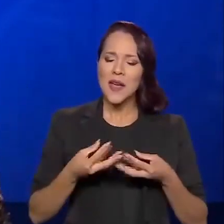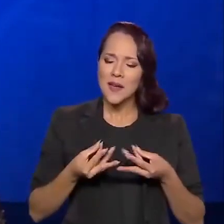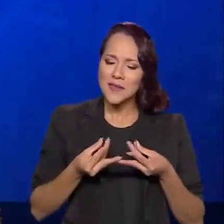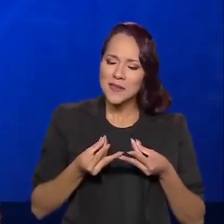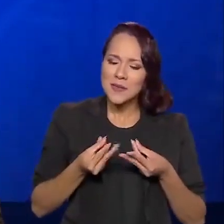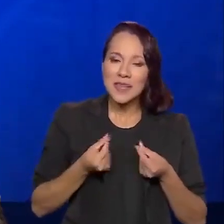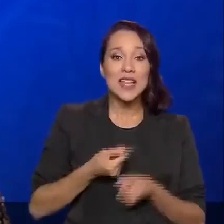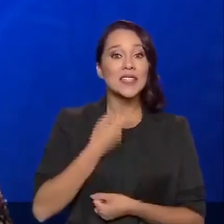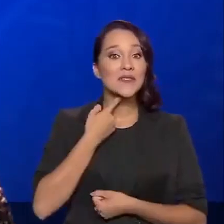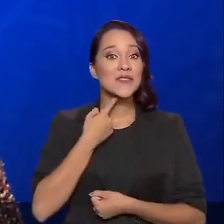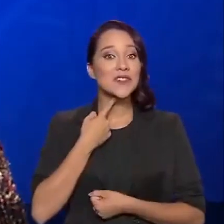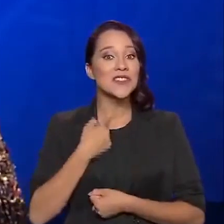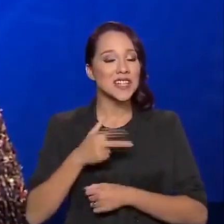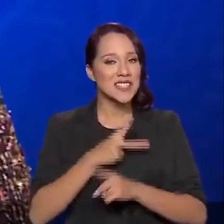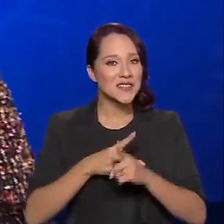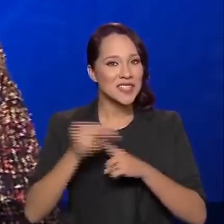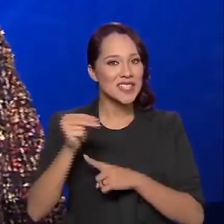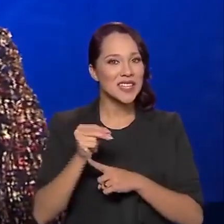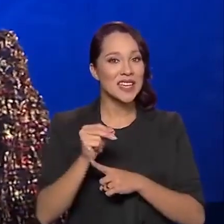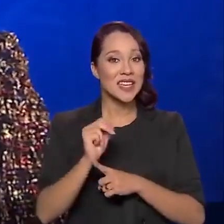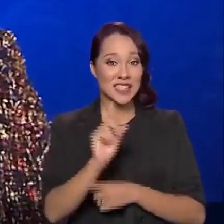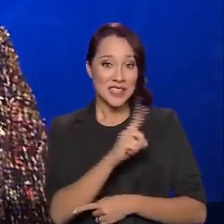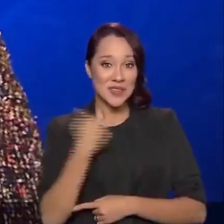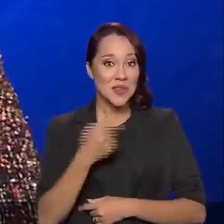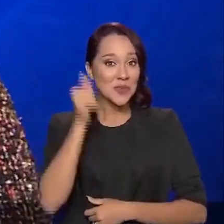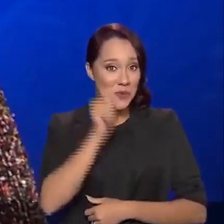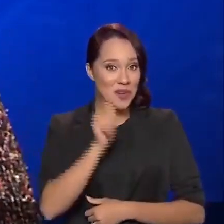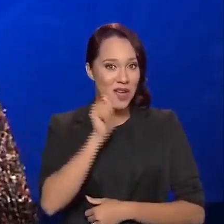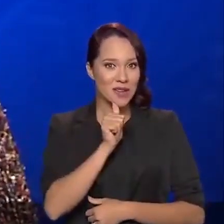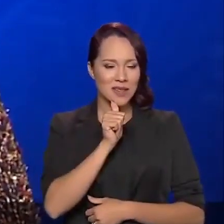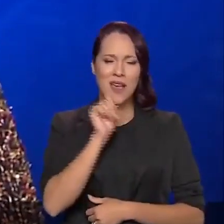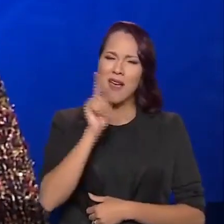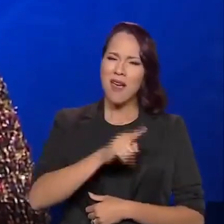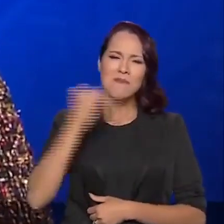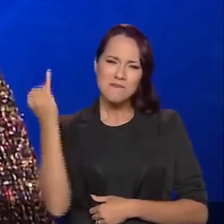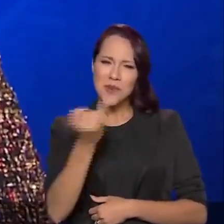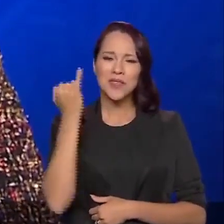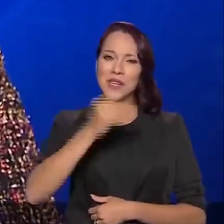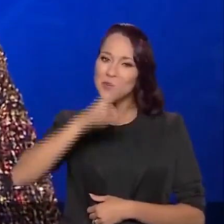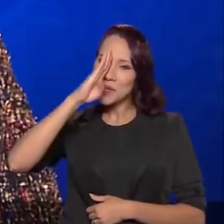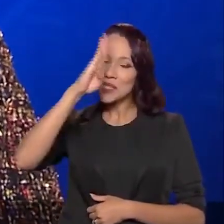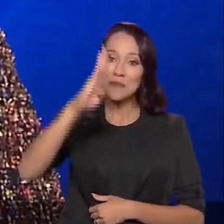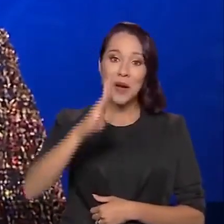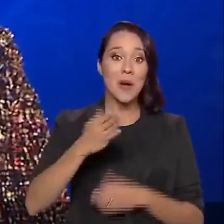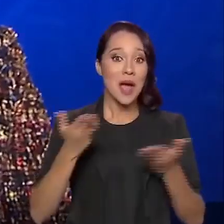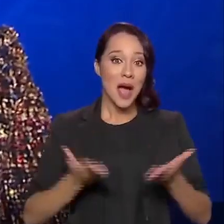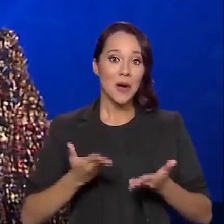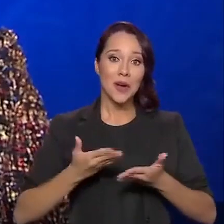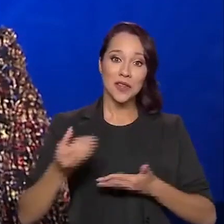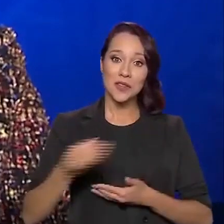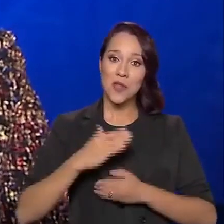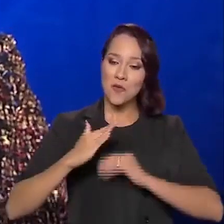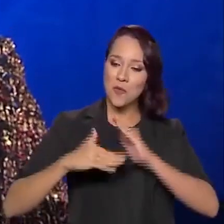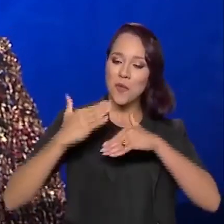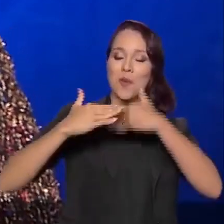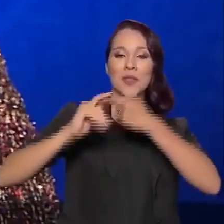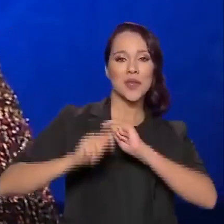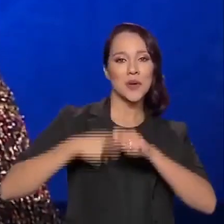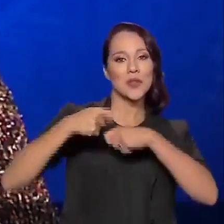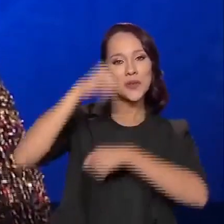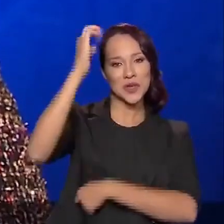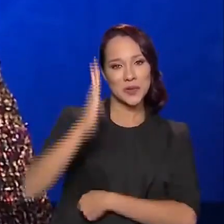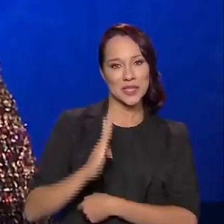a sensibilidade e a vontade de vencer de nossas mulheres serão primordiais neste novo ciclo de